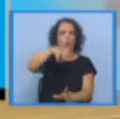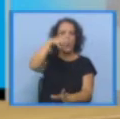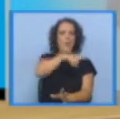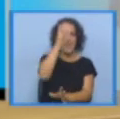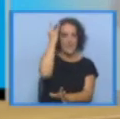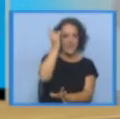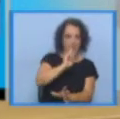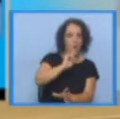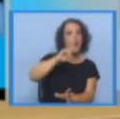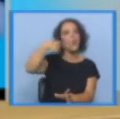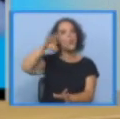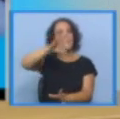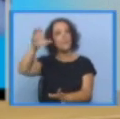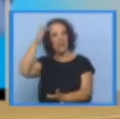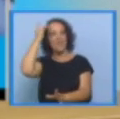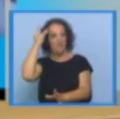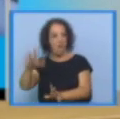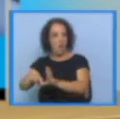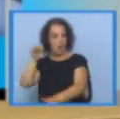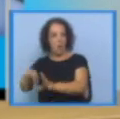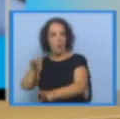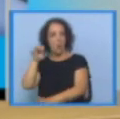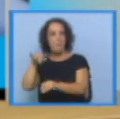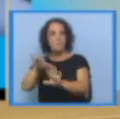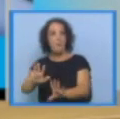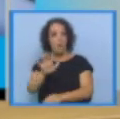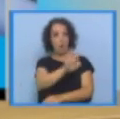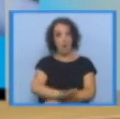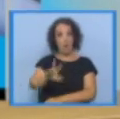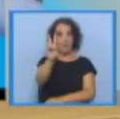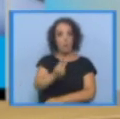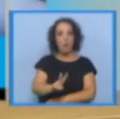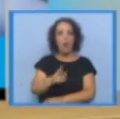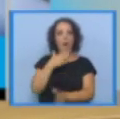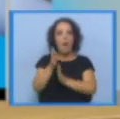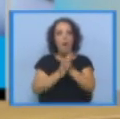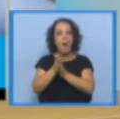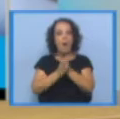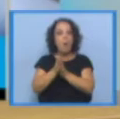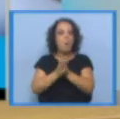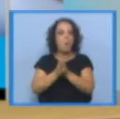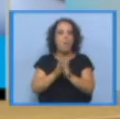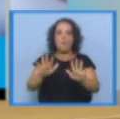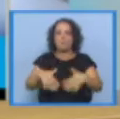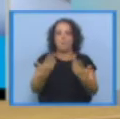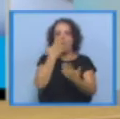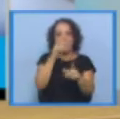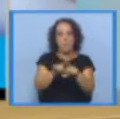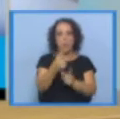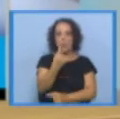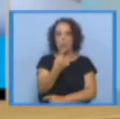países, mas de cuja riqueza os venezuelanos aproveitam qualquer coisa como